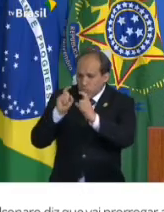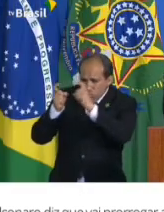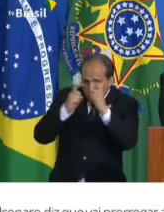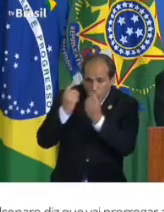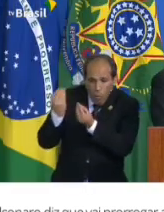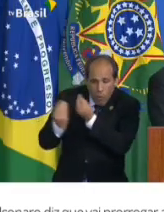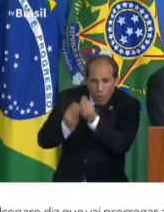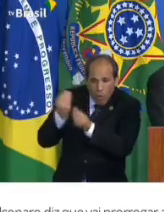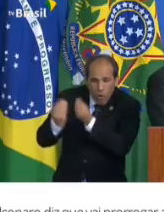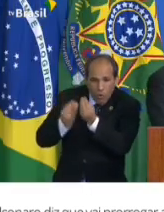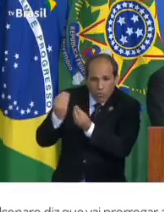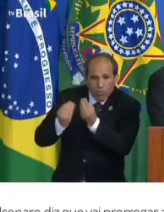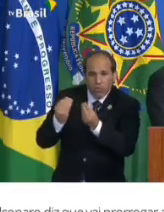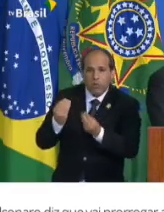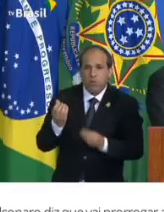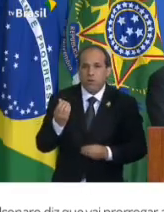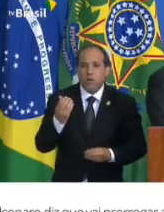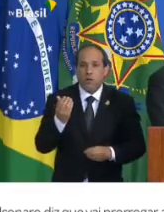Os 600 reais